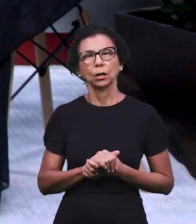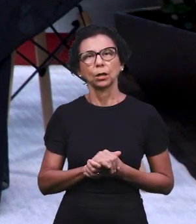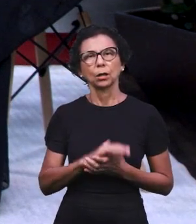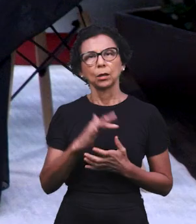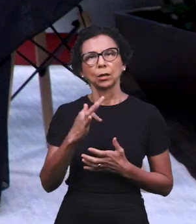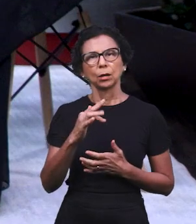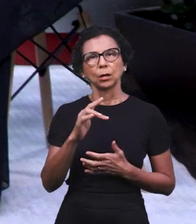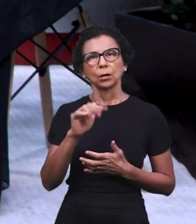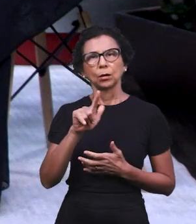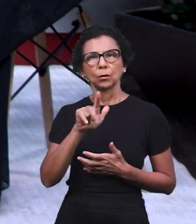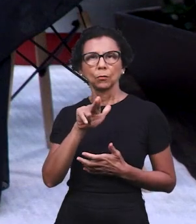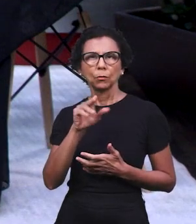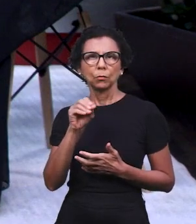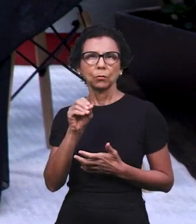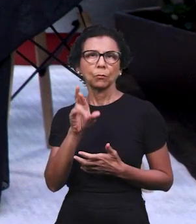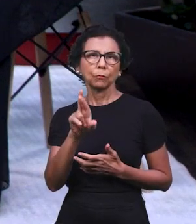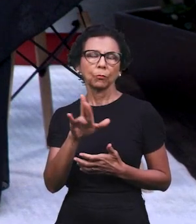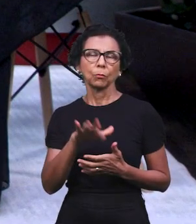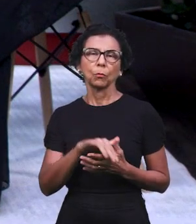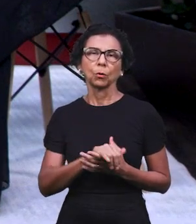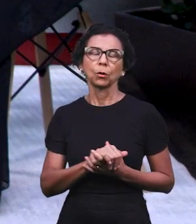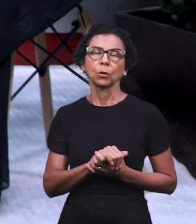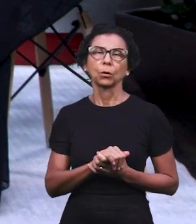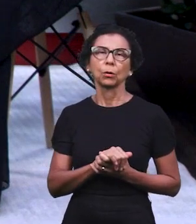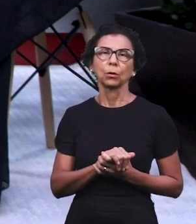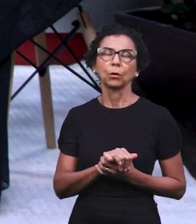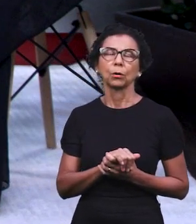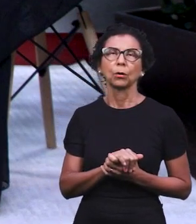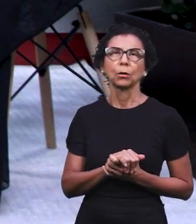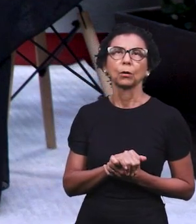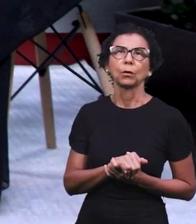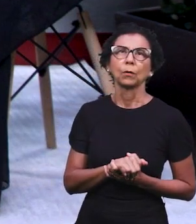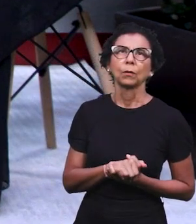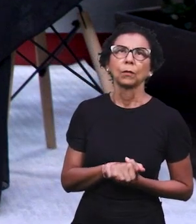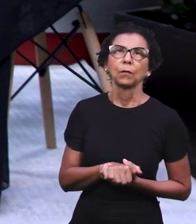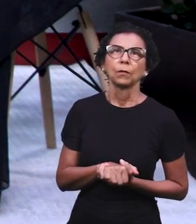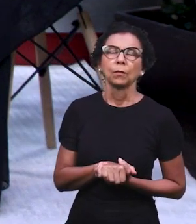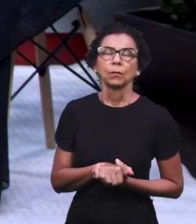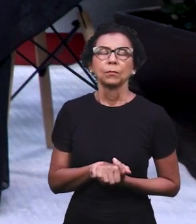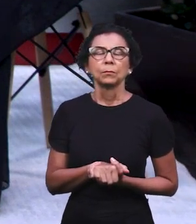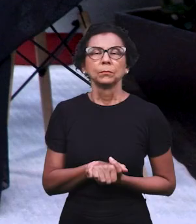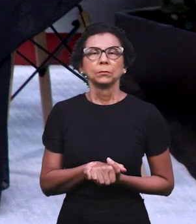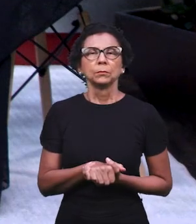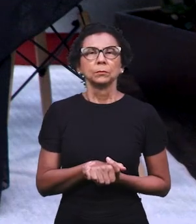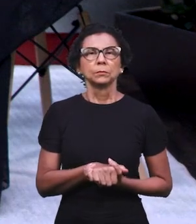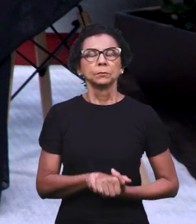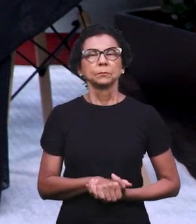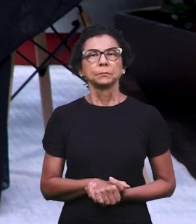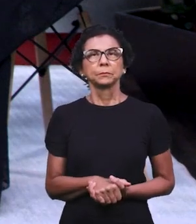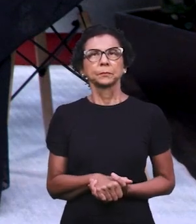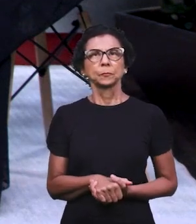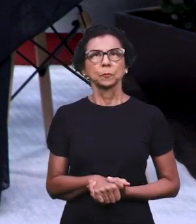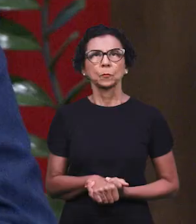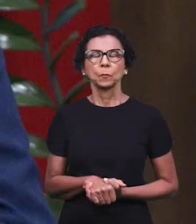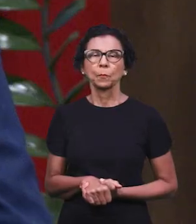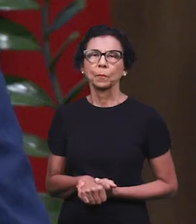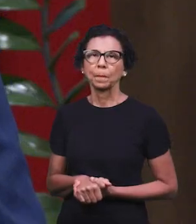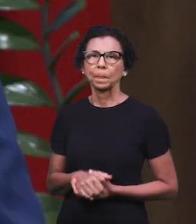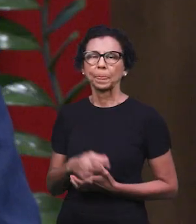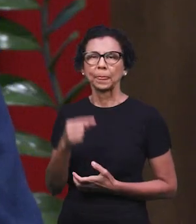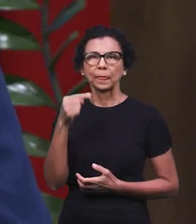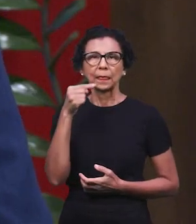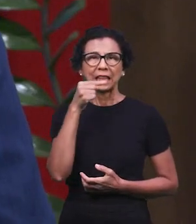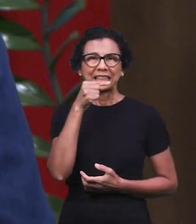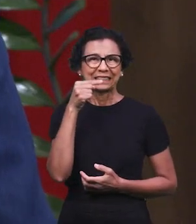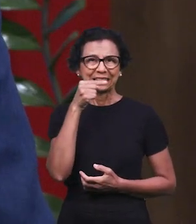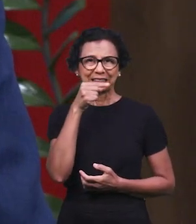Bom, tem os que têm cera e tem os que não têm. O que precisa ter é o fio dental, né? Muitas pessoas pulam este hábito